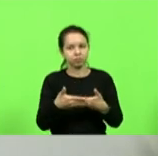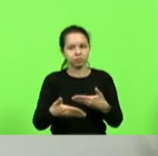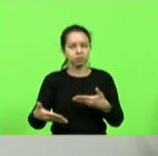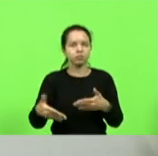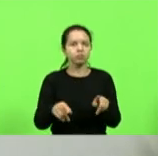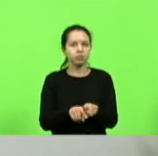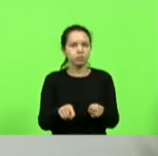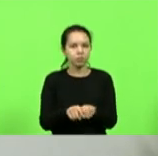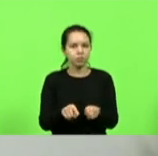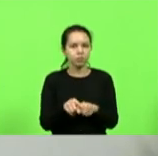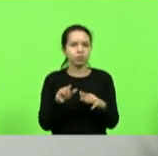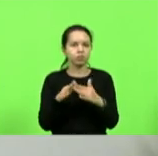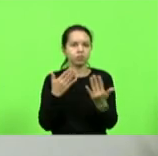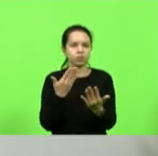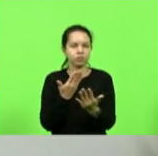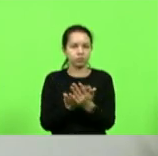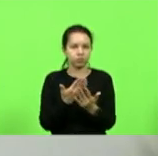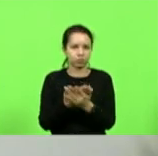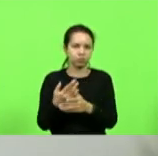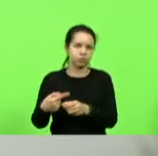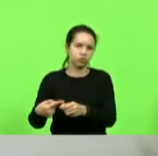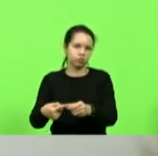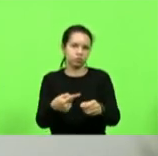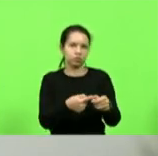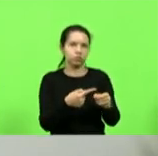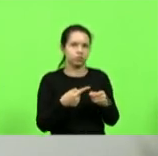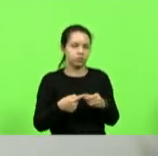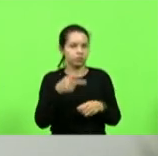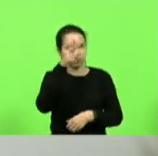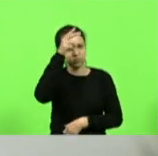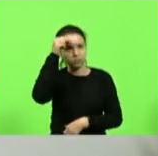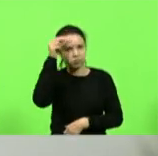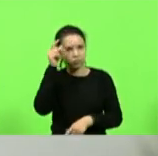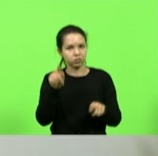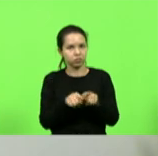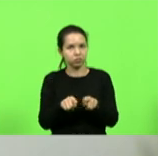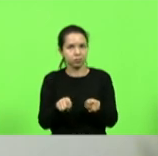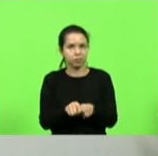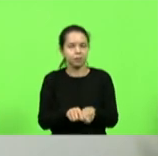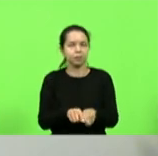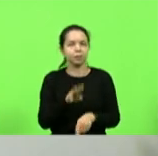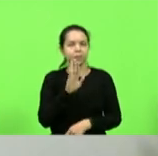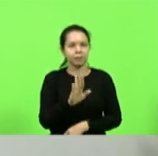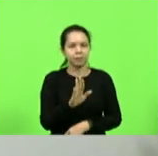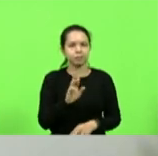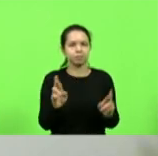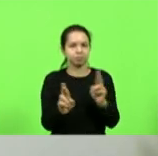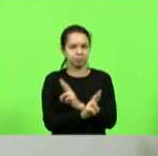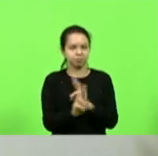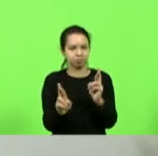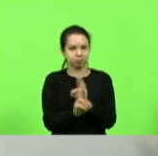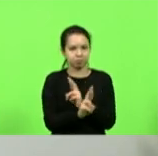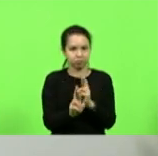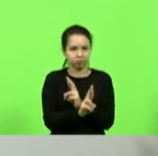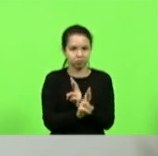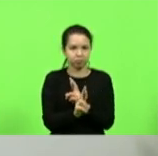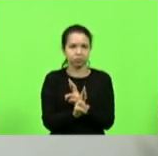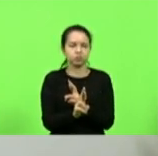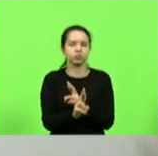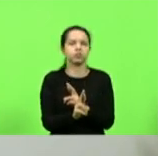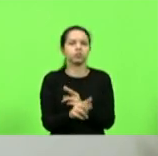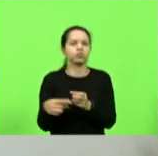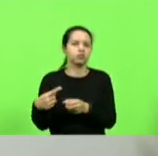também com as escolas municipais, né, com as prefeituras. Mas do ponto de vista da relação com a sede,